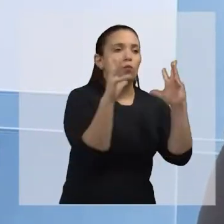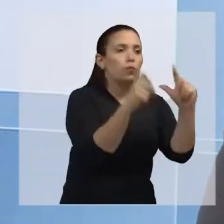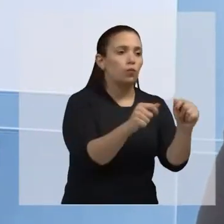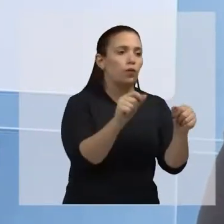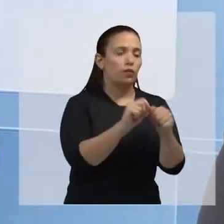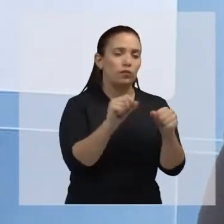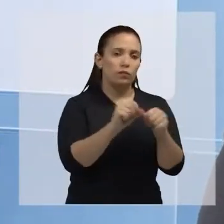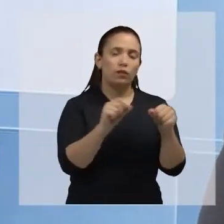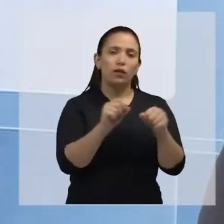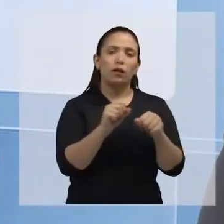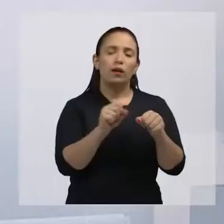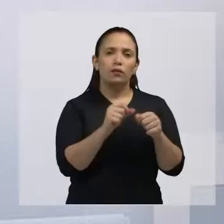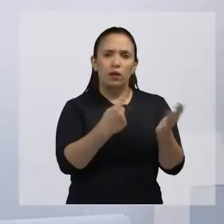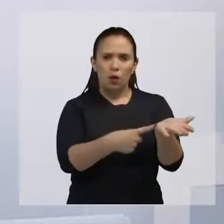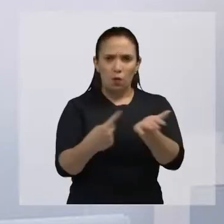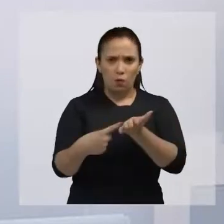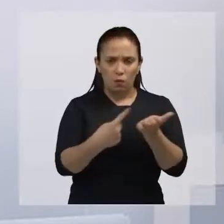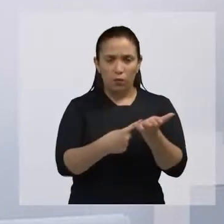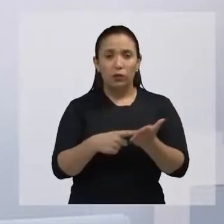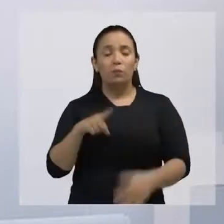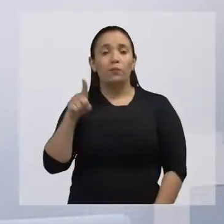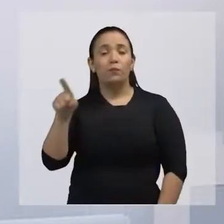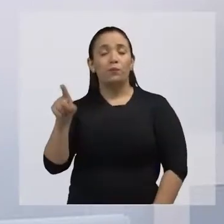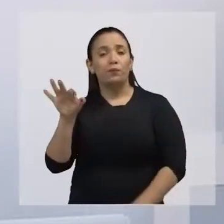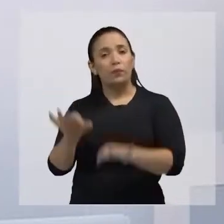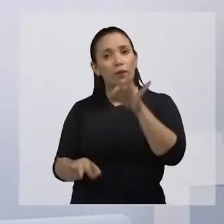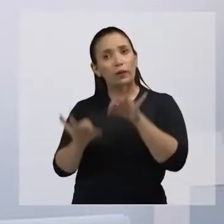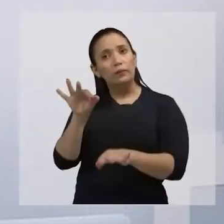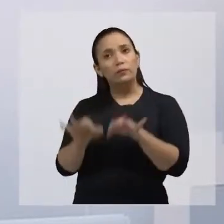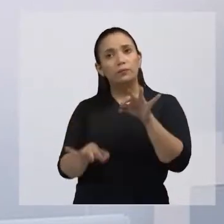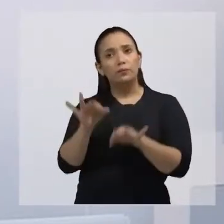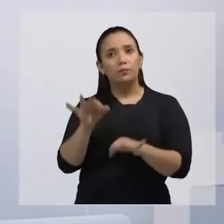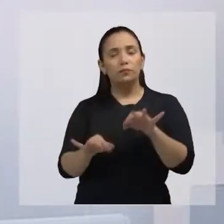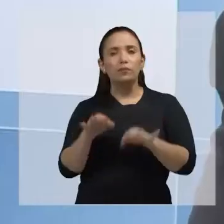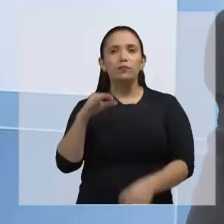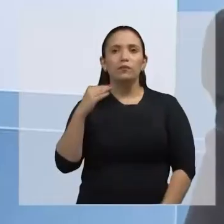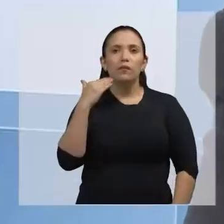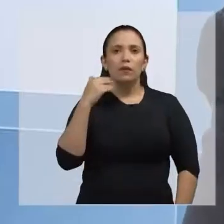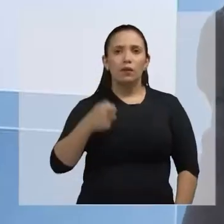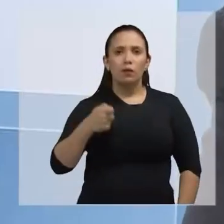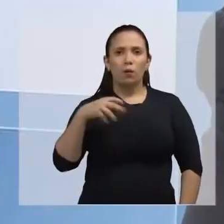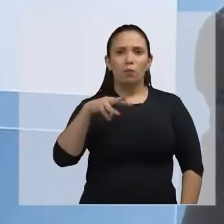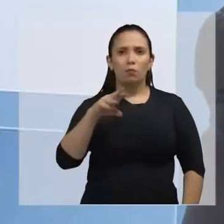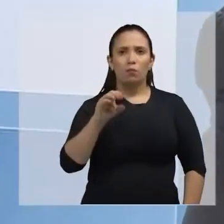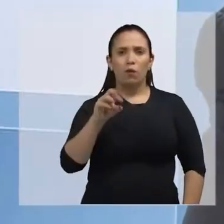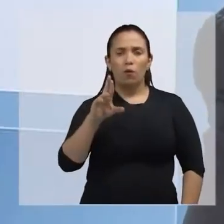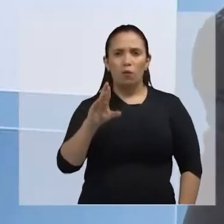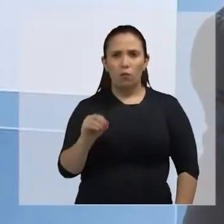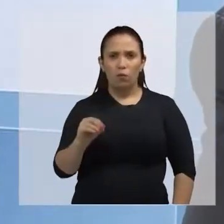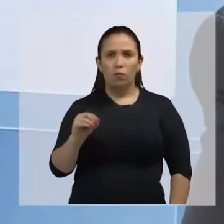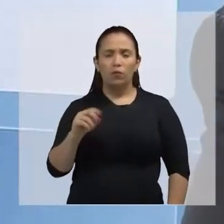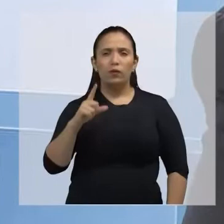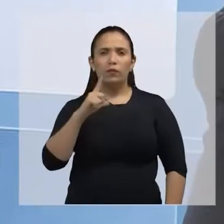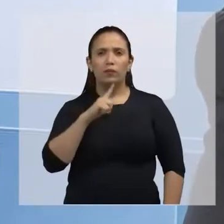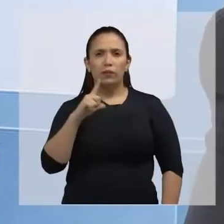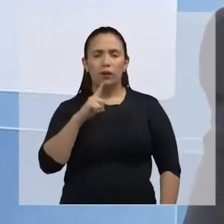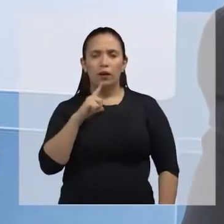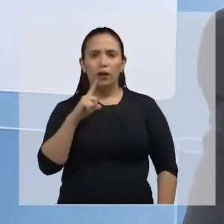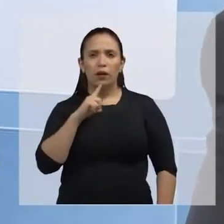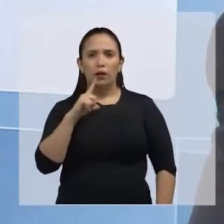feito... orquestrado. Ao julgamento do juiz Moro, com todas aquelas... Ouvindo o